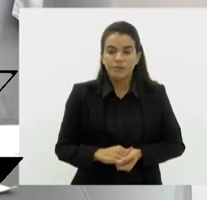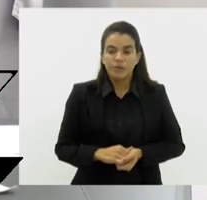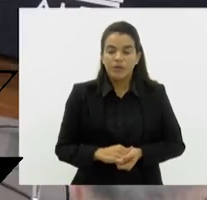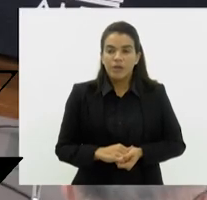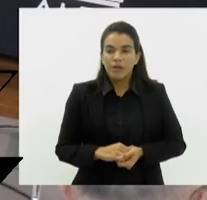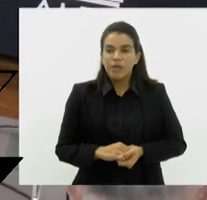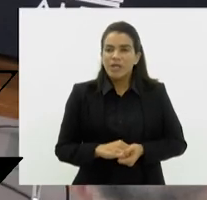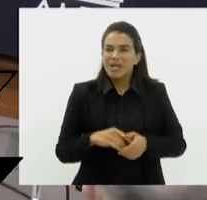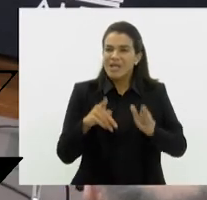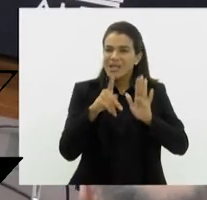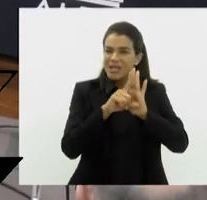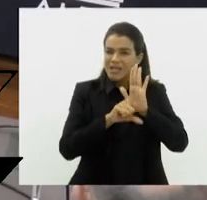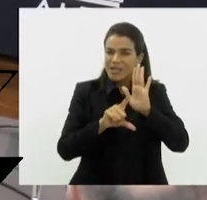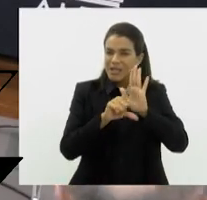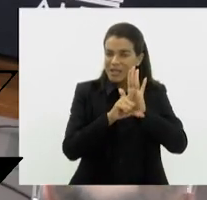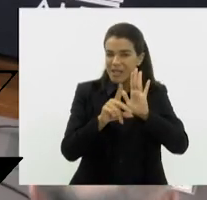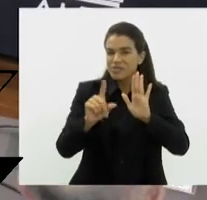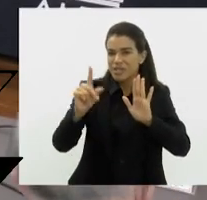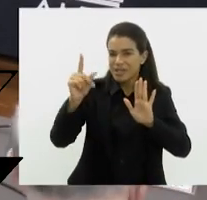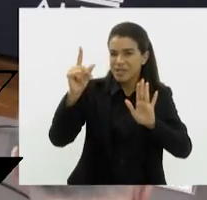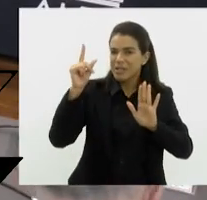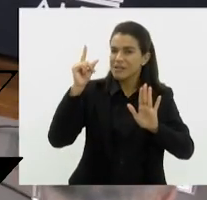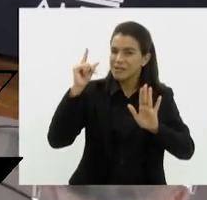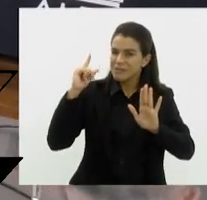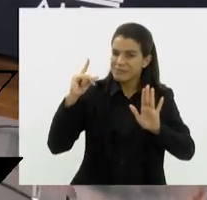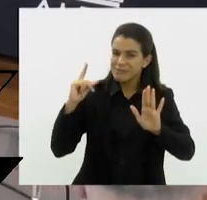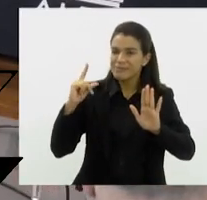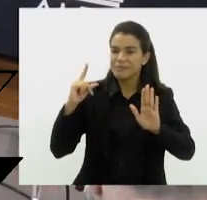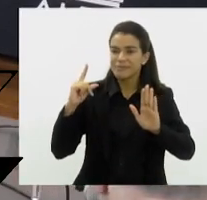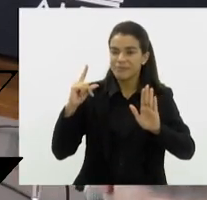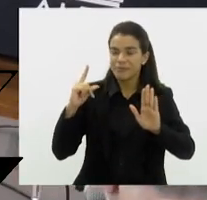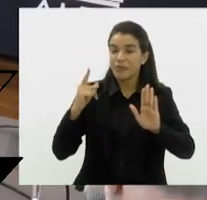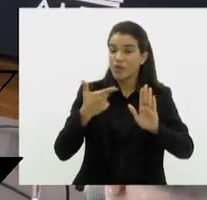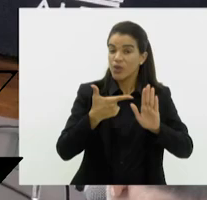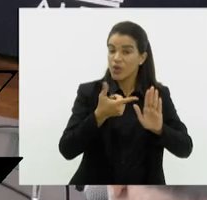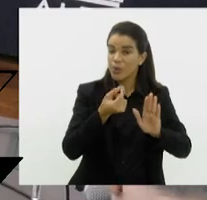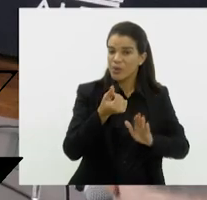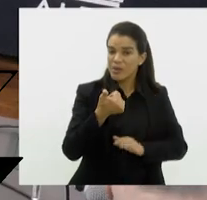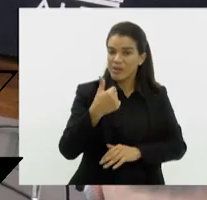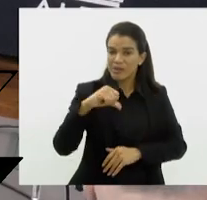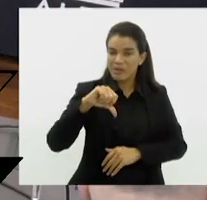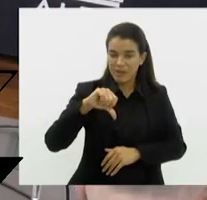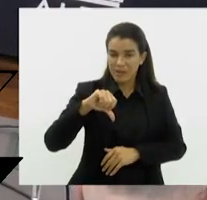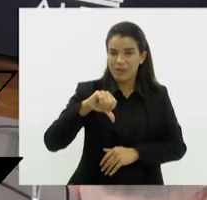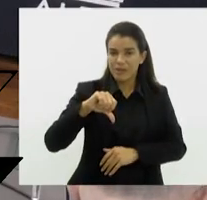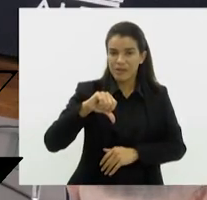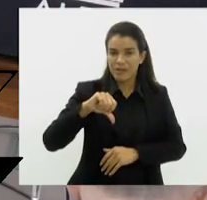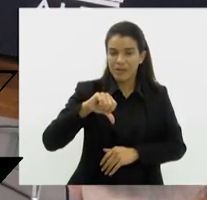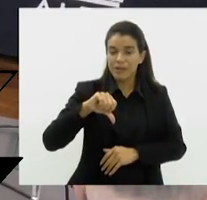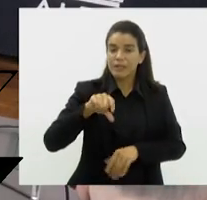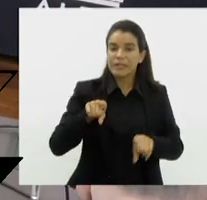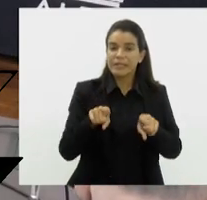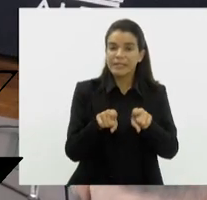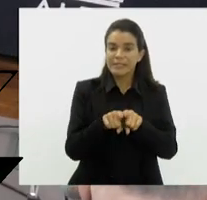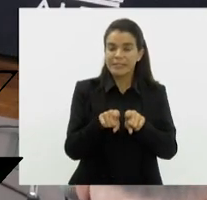Claro que esse projeto aqui já é antigo, é de 2019.